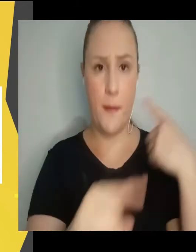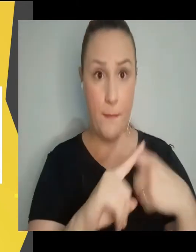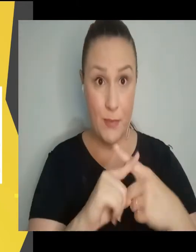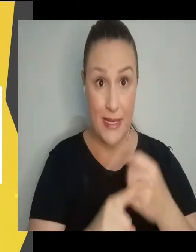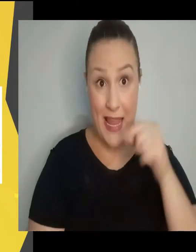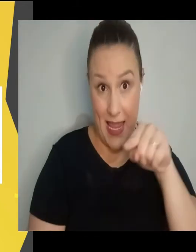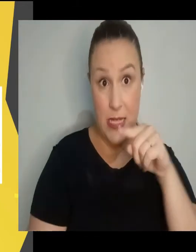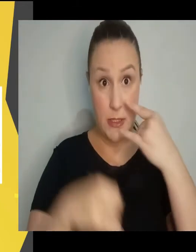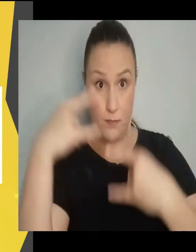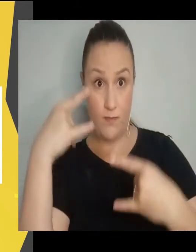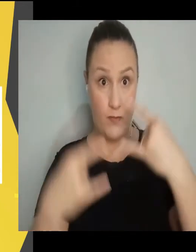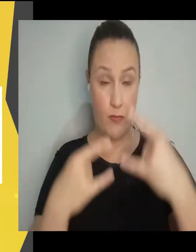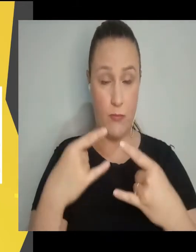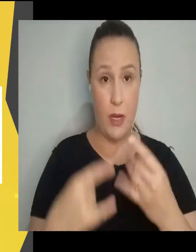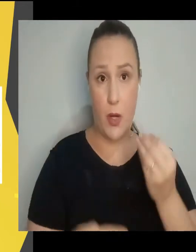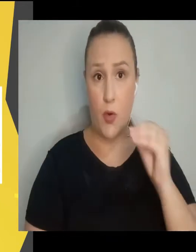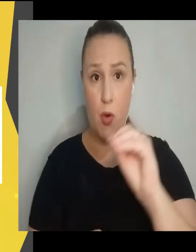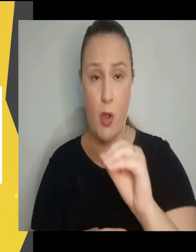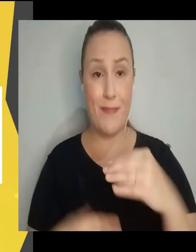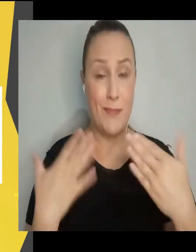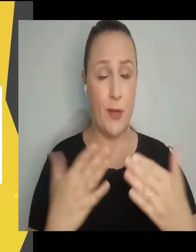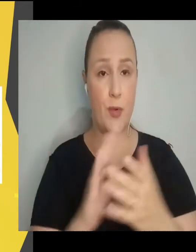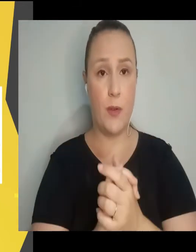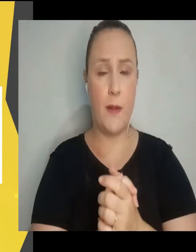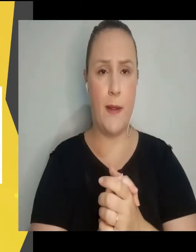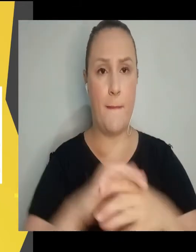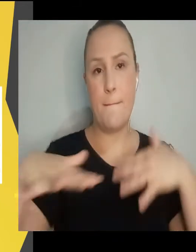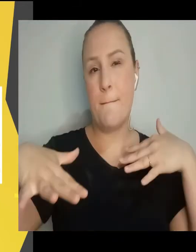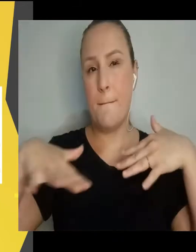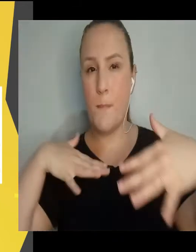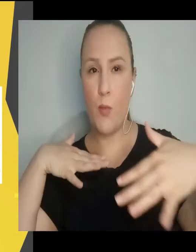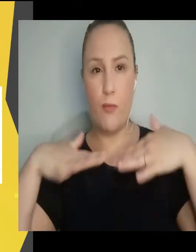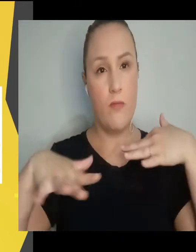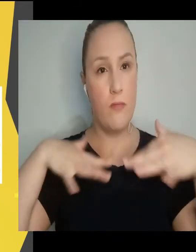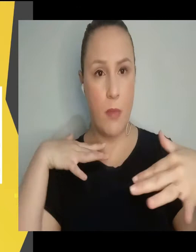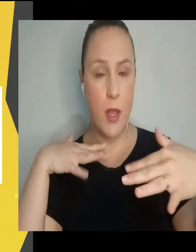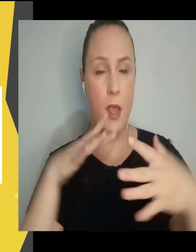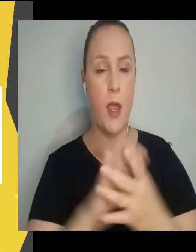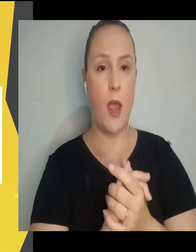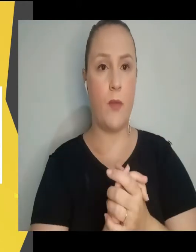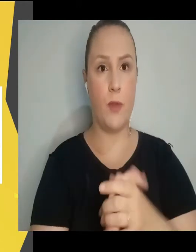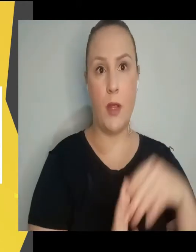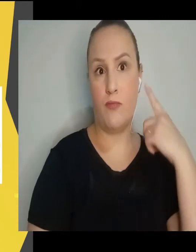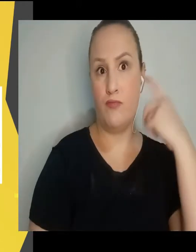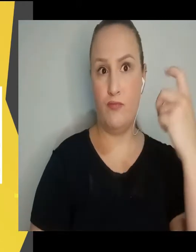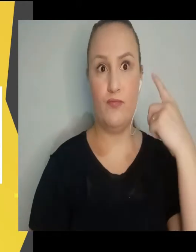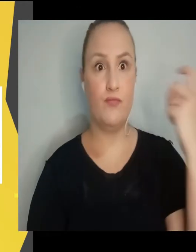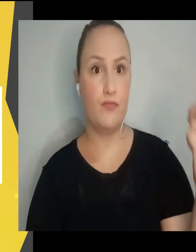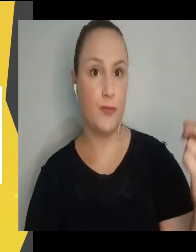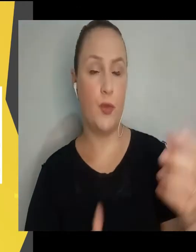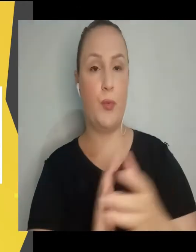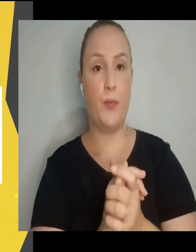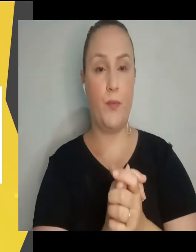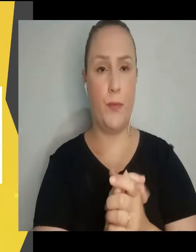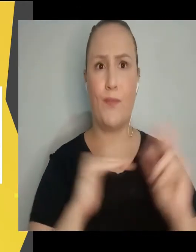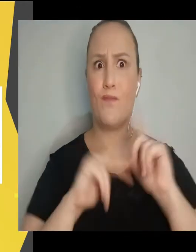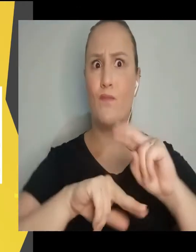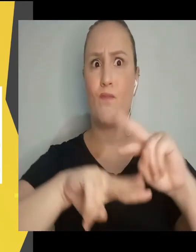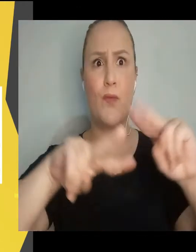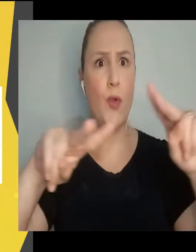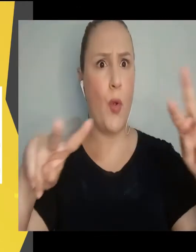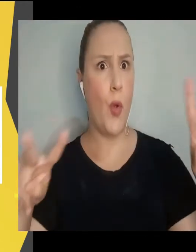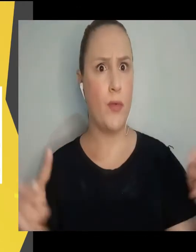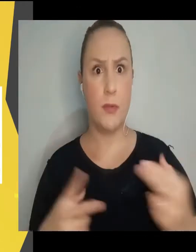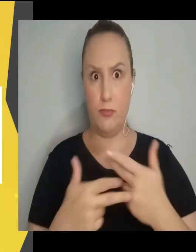mais sofisticado, porque esse nosso robô aqui, ele implica, então, em movimento, em